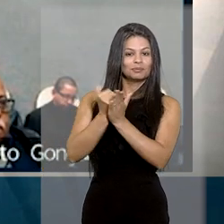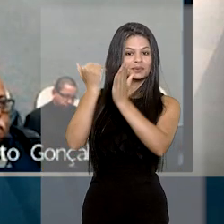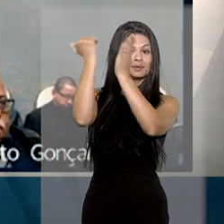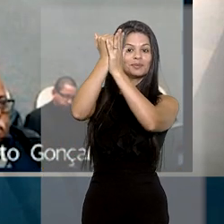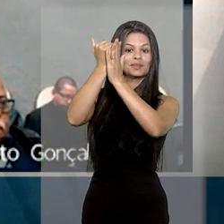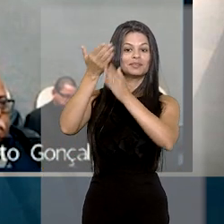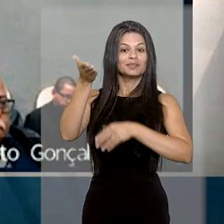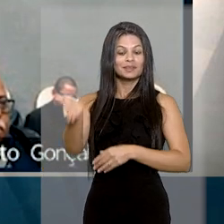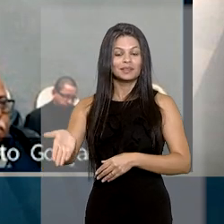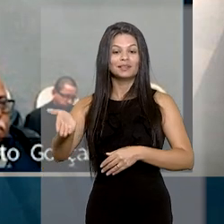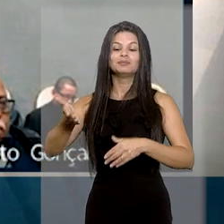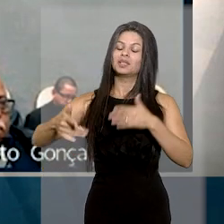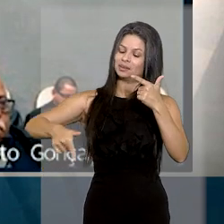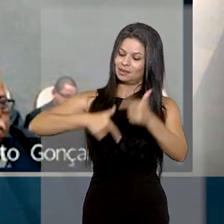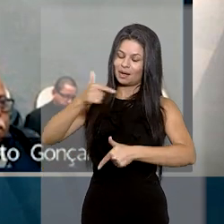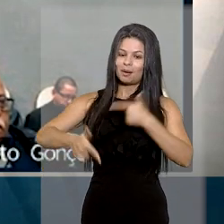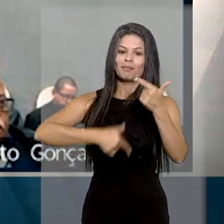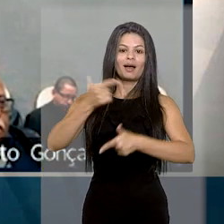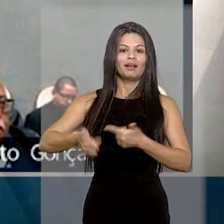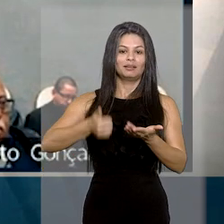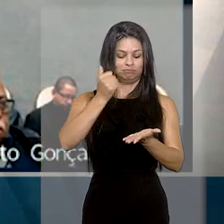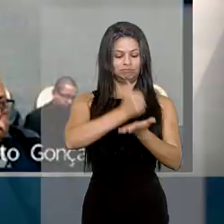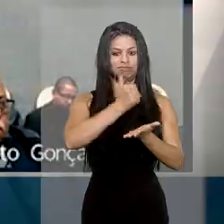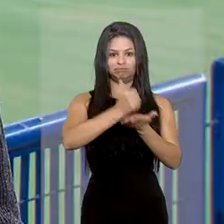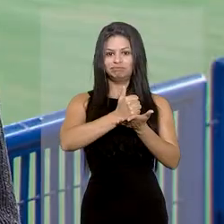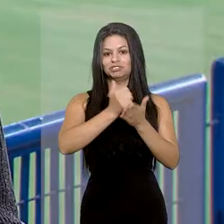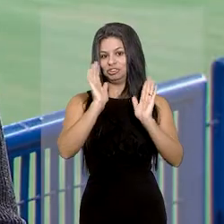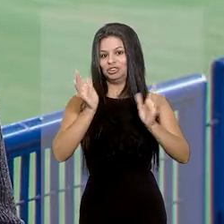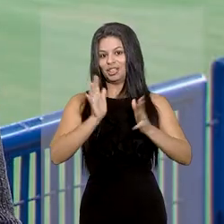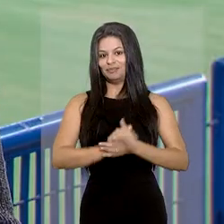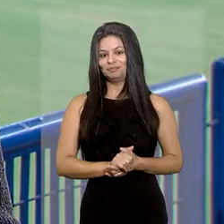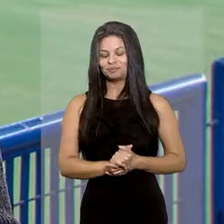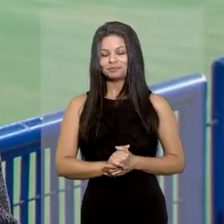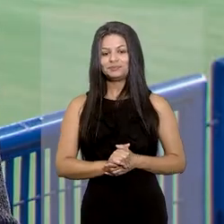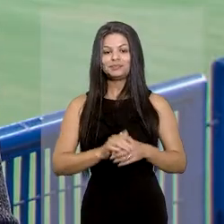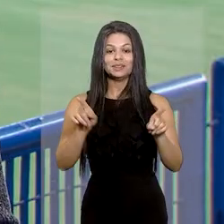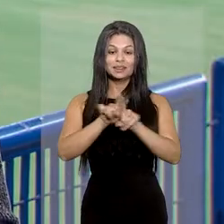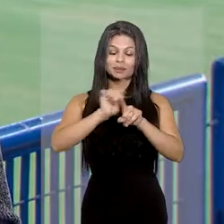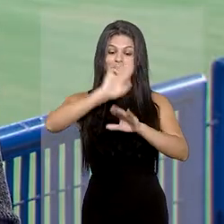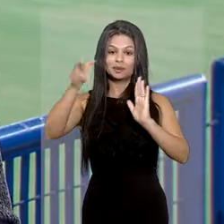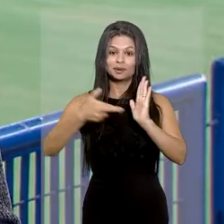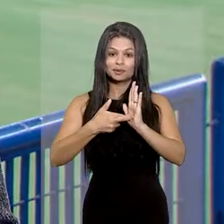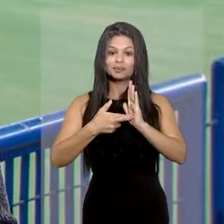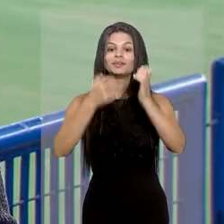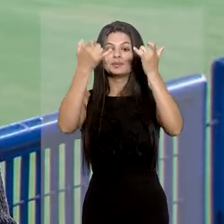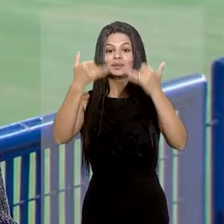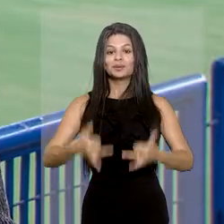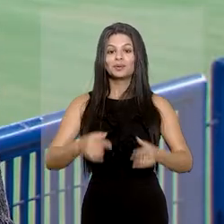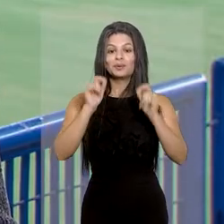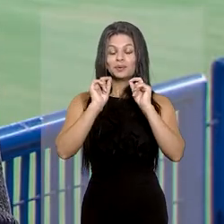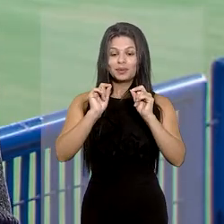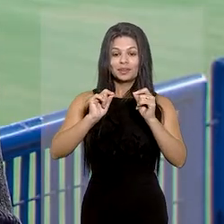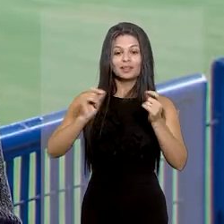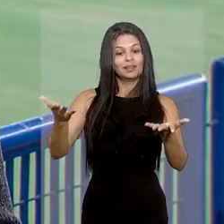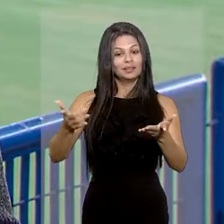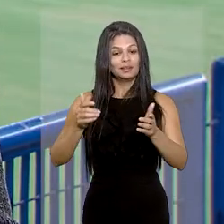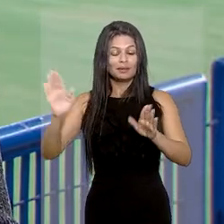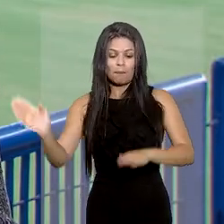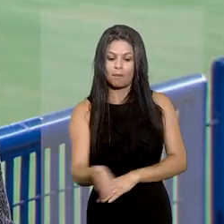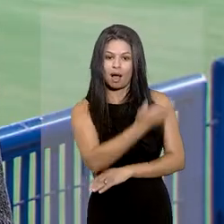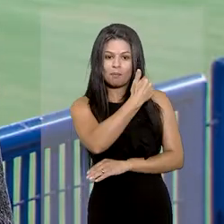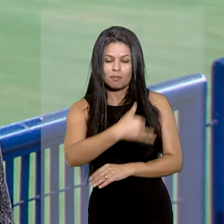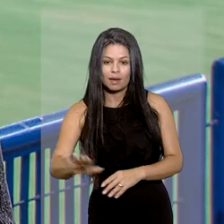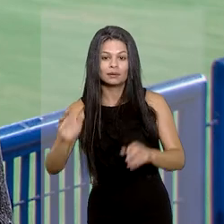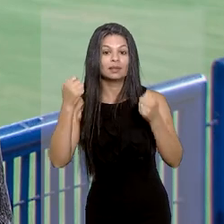desempenho de tal função aos profissionais diplomados na área o relator ressaltou também que o de tênis não ministra rotina alguma para